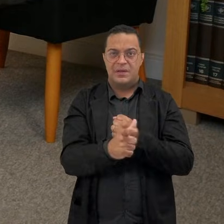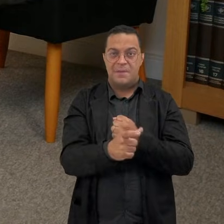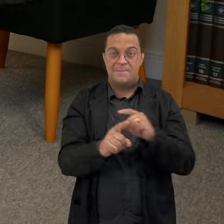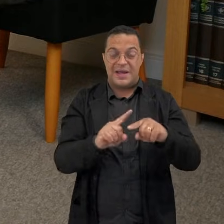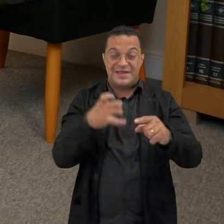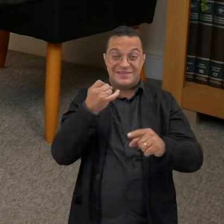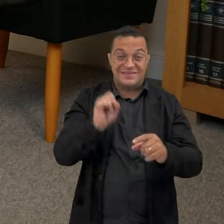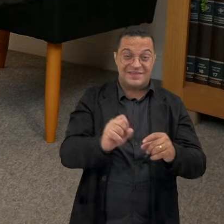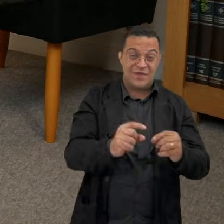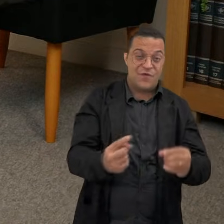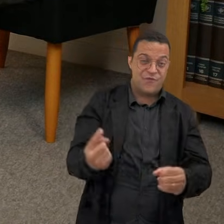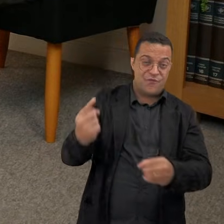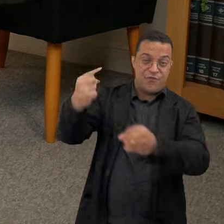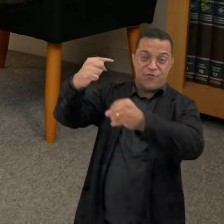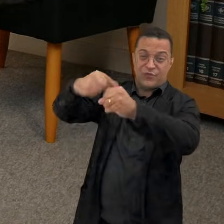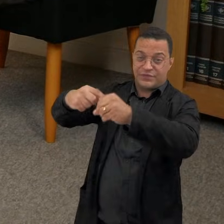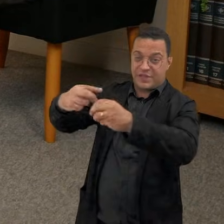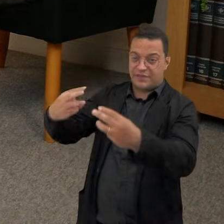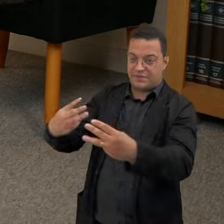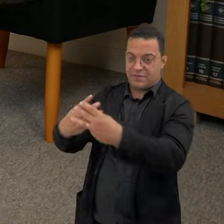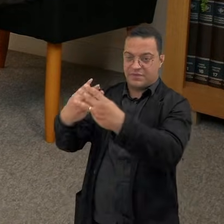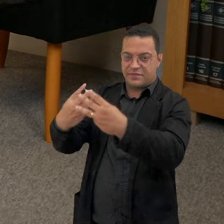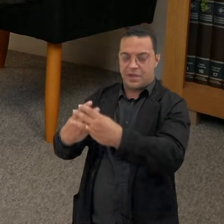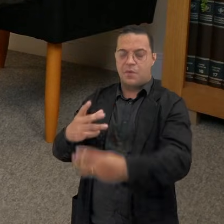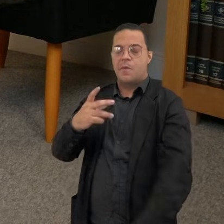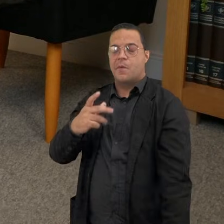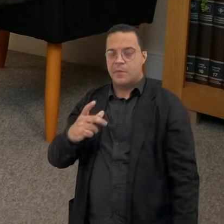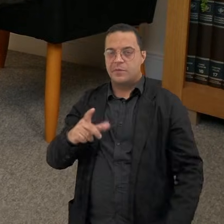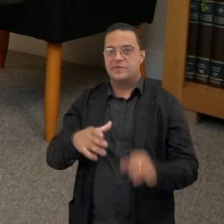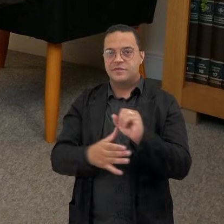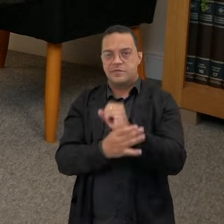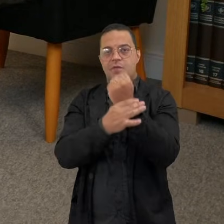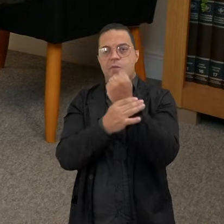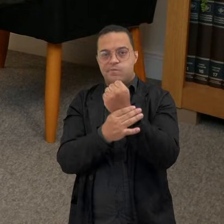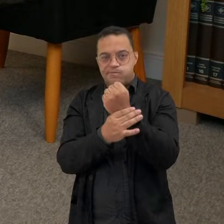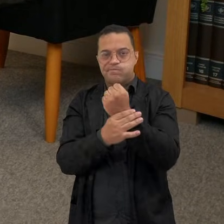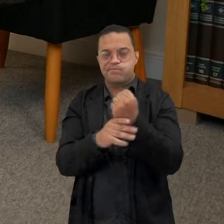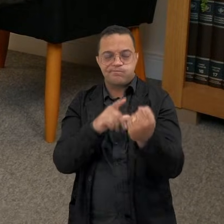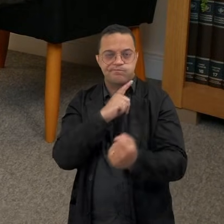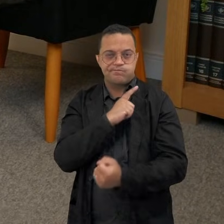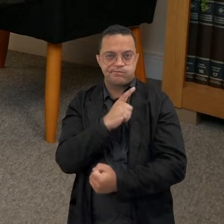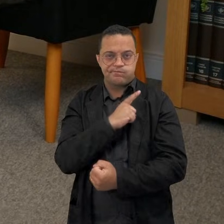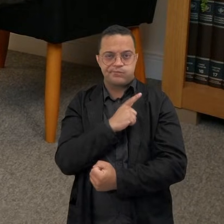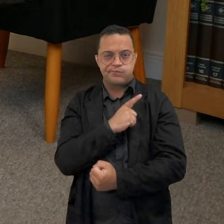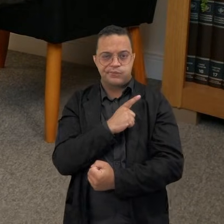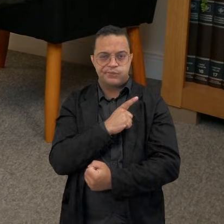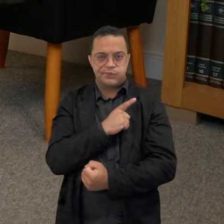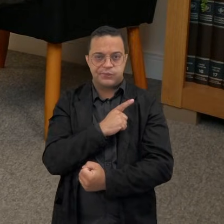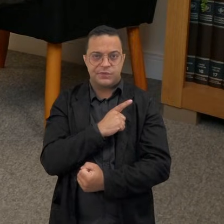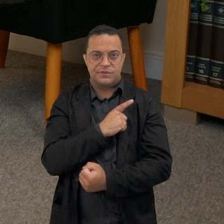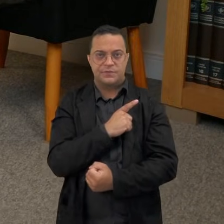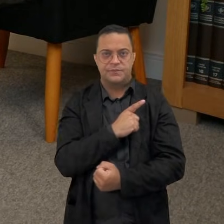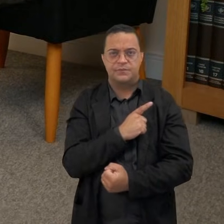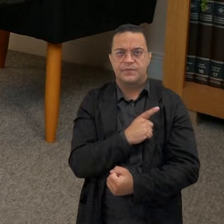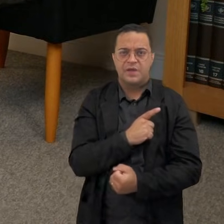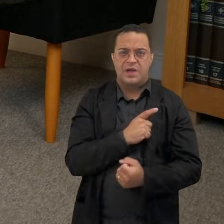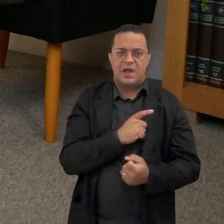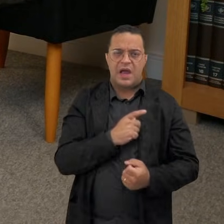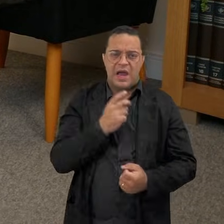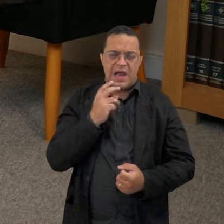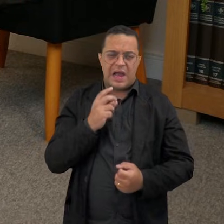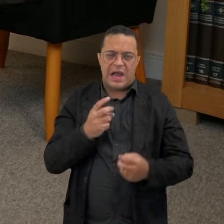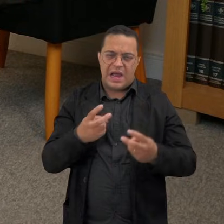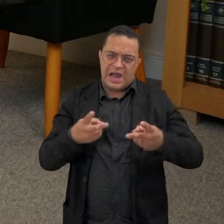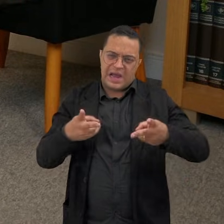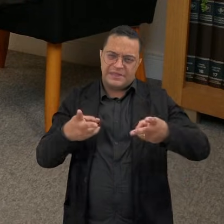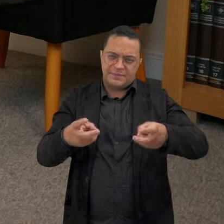estudando a onipotência do Senhor. Nenhuma nação na história que passou por uma diáspora, né, uma dispersão, como